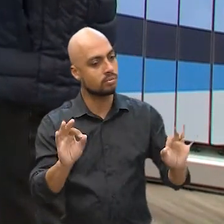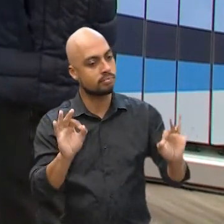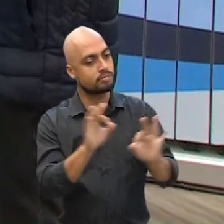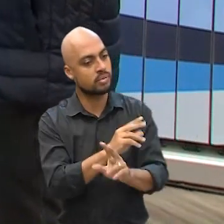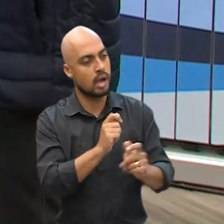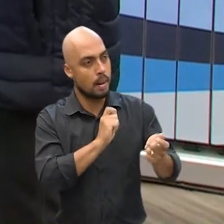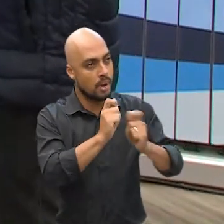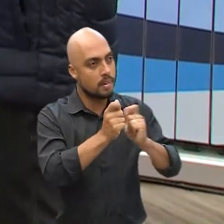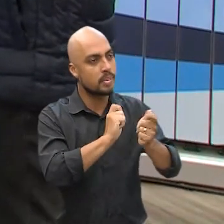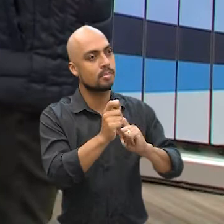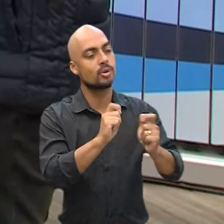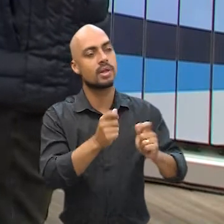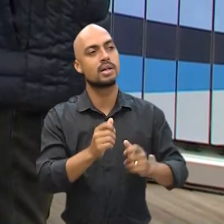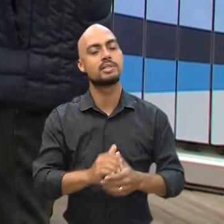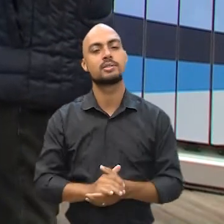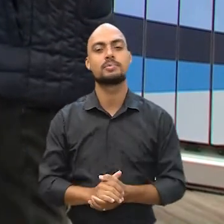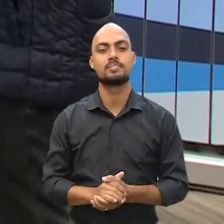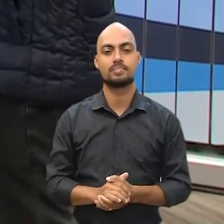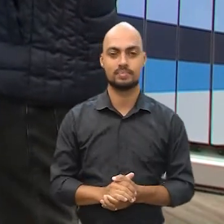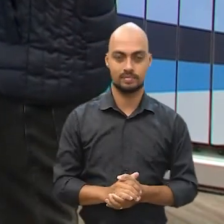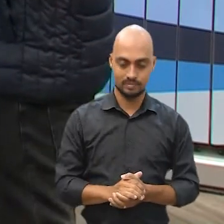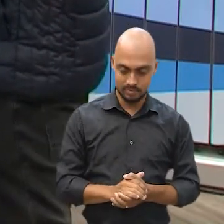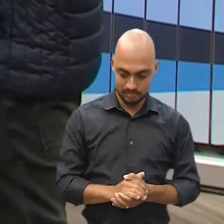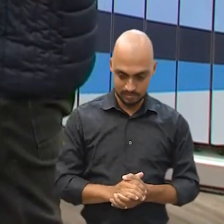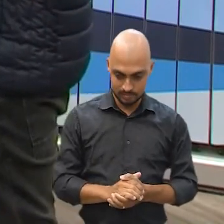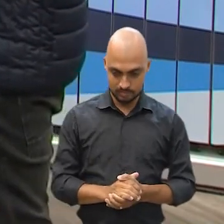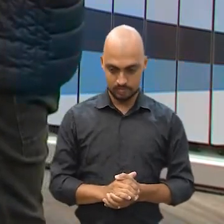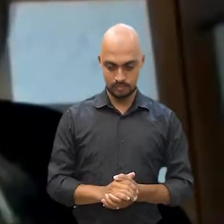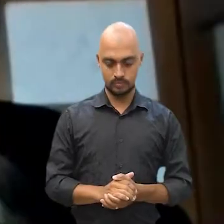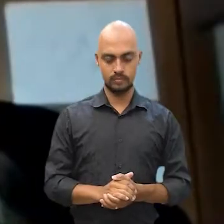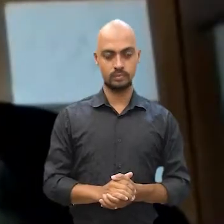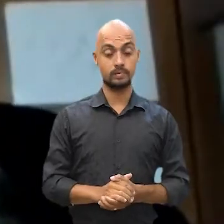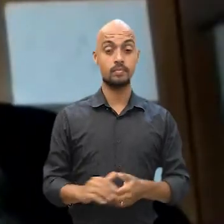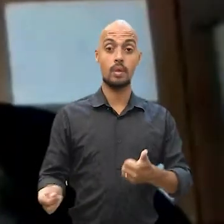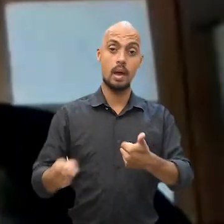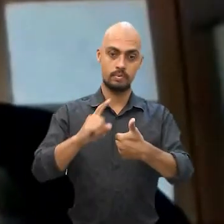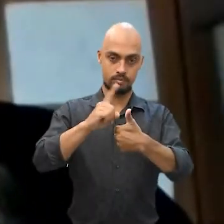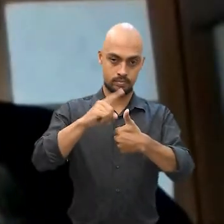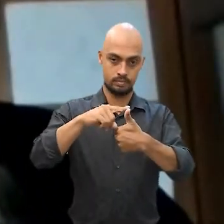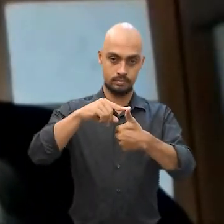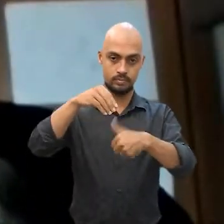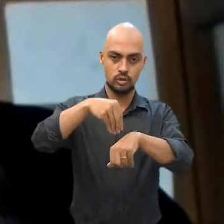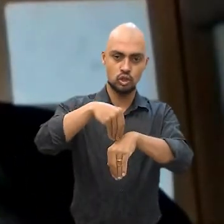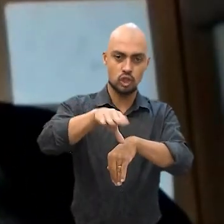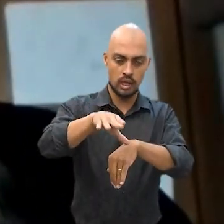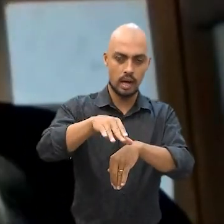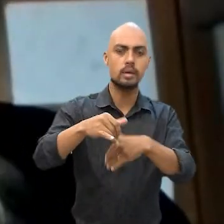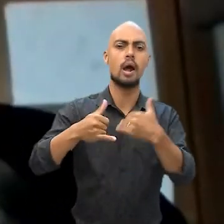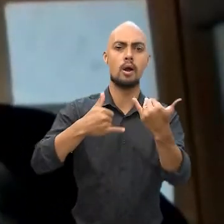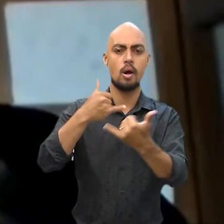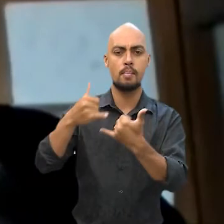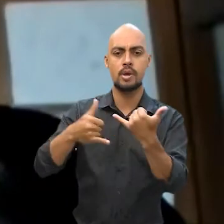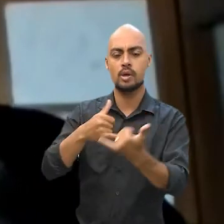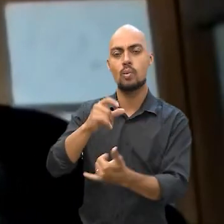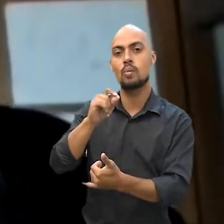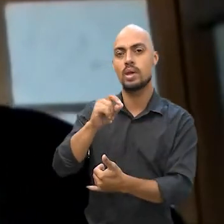encerrar? Que dica que você pode dar? Olha, a primeira dica que eu brinquei, né, que a gente falou na